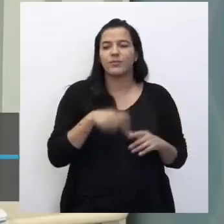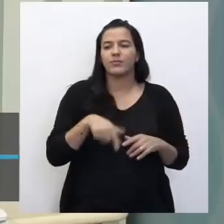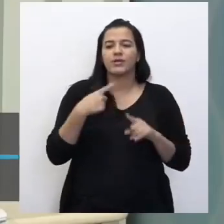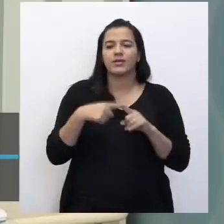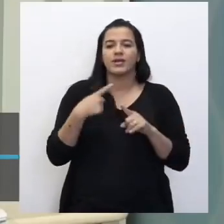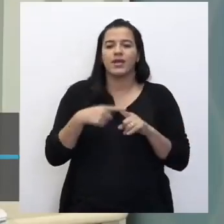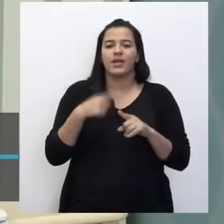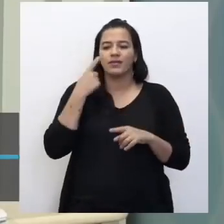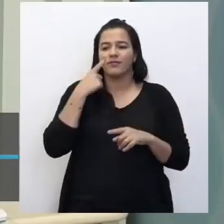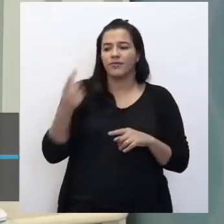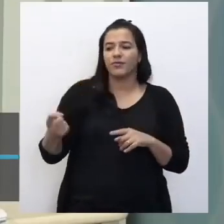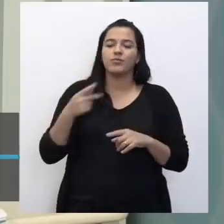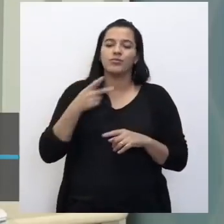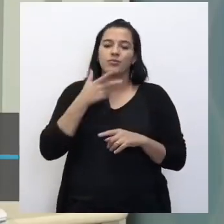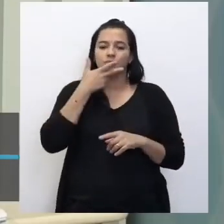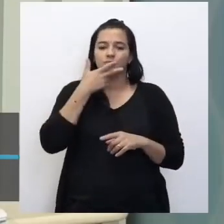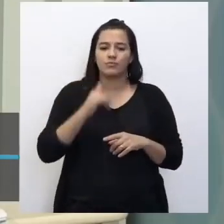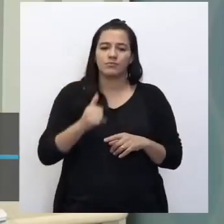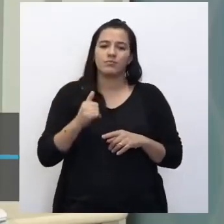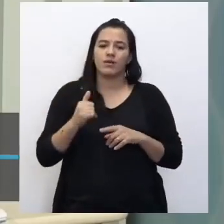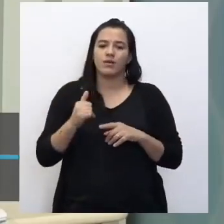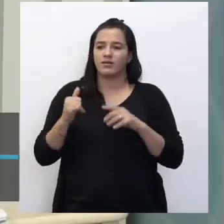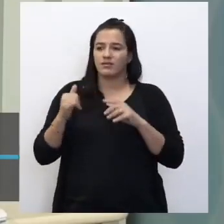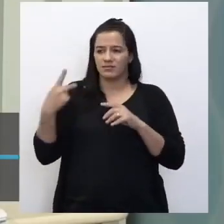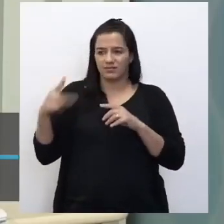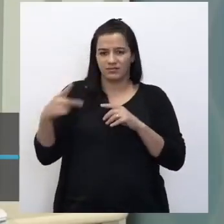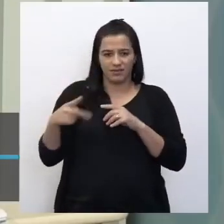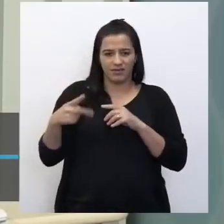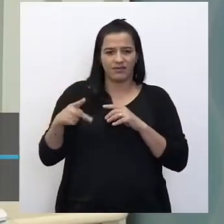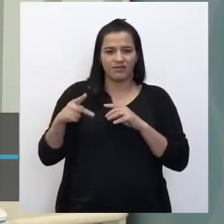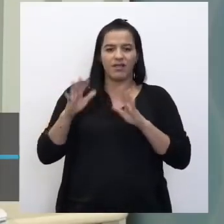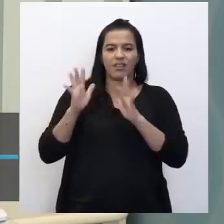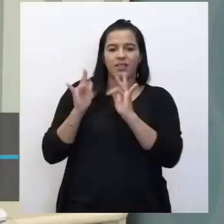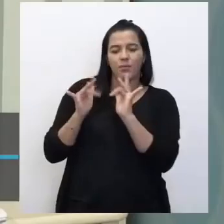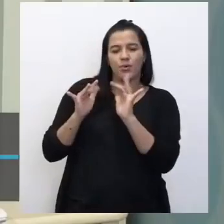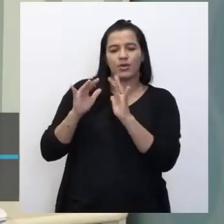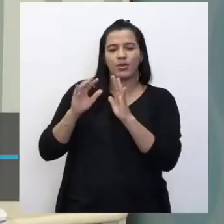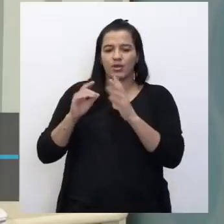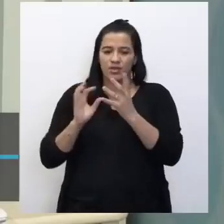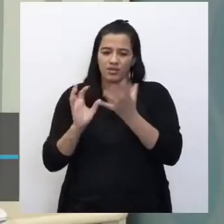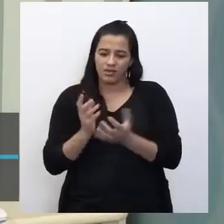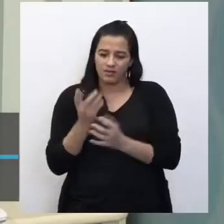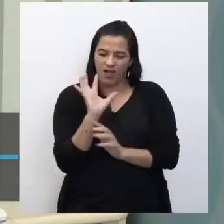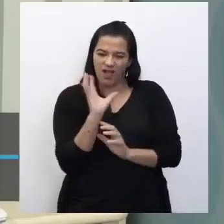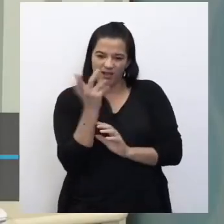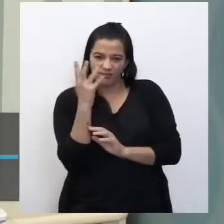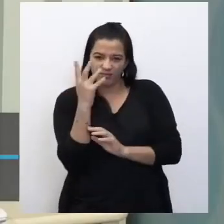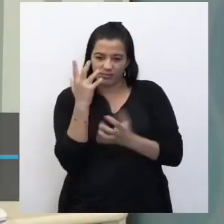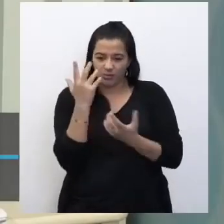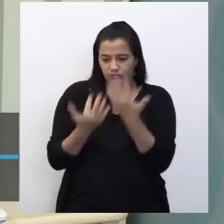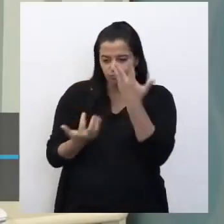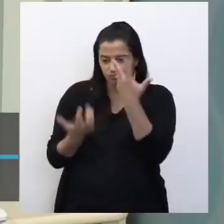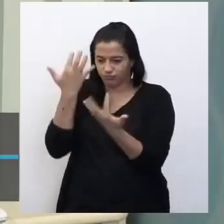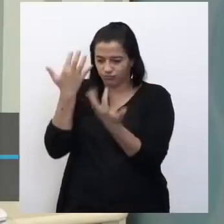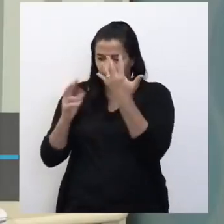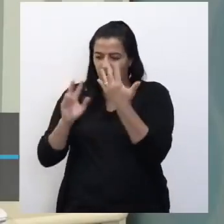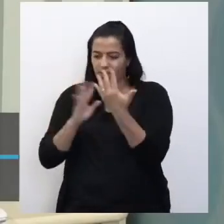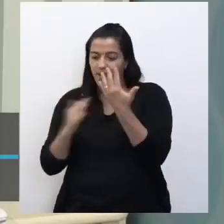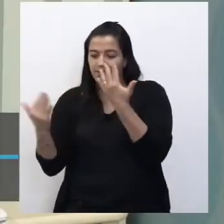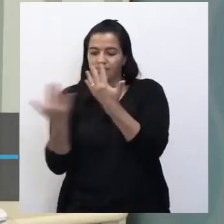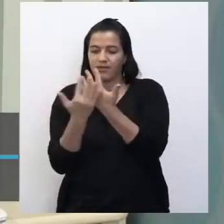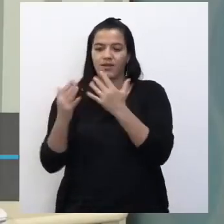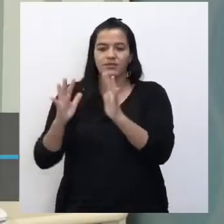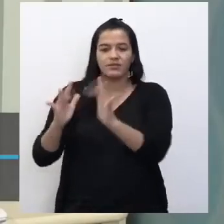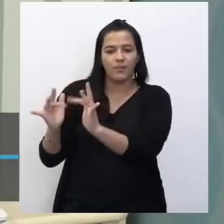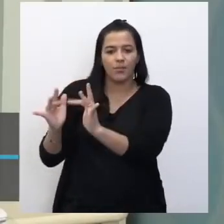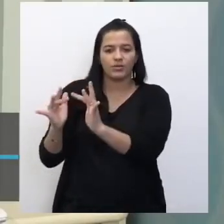da moita. E desse namoro nasce a Eugênia. Então, o Brás Cubas chama a Eugênia de Flor da Moita, né? Então,